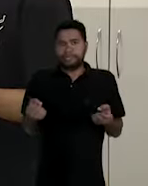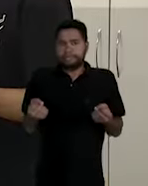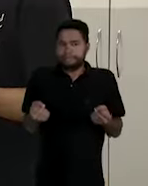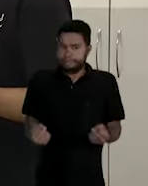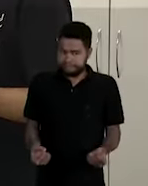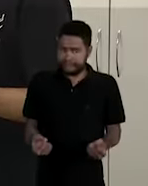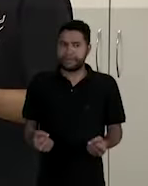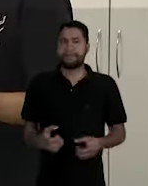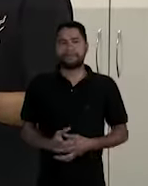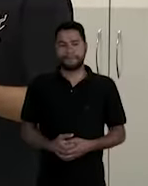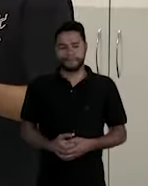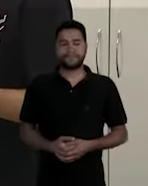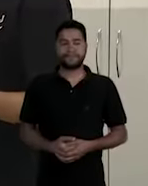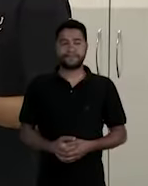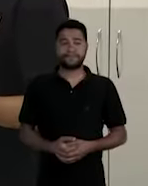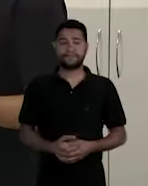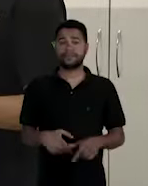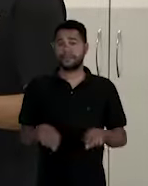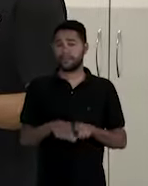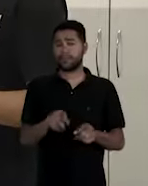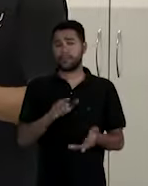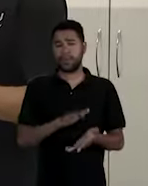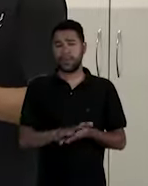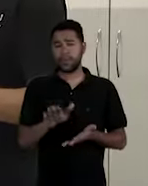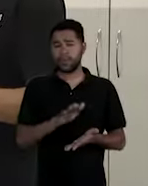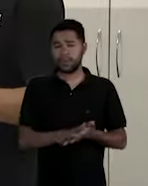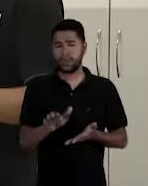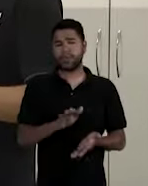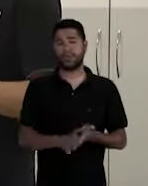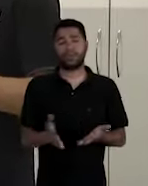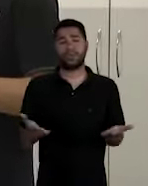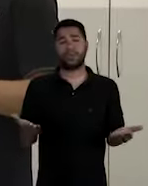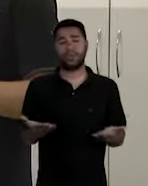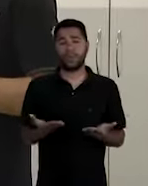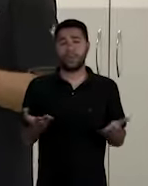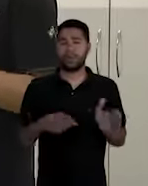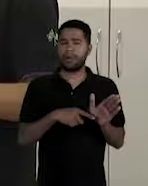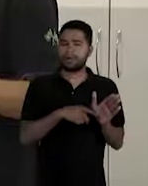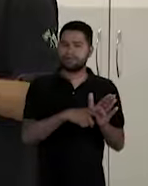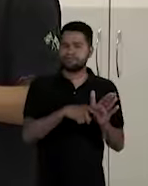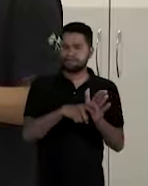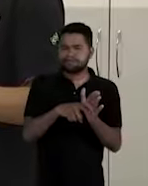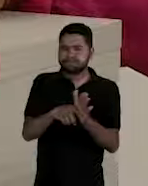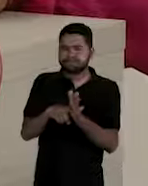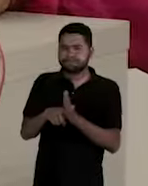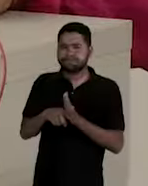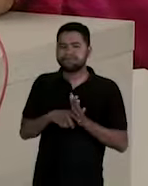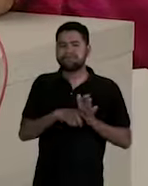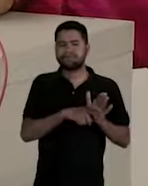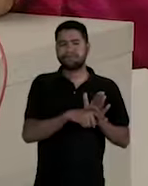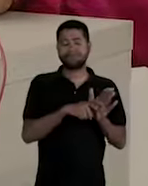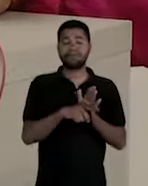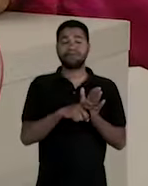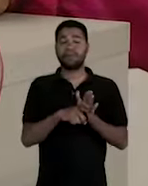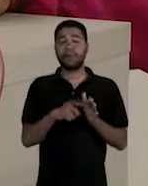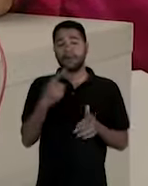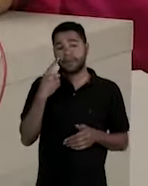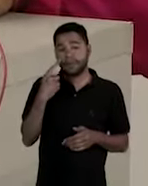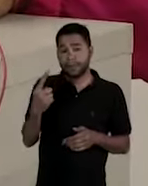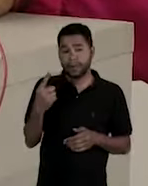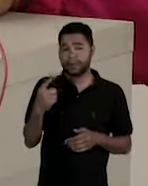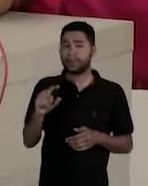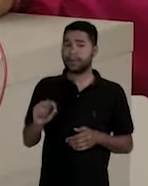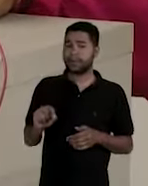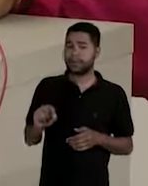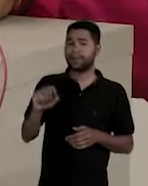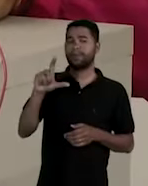pesadas, tá certo? E o custo alto. Então, existe hoje em dia uma pesquisa muito grande para procurar